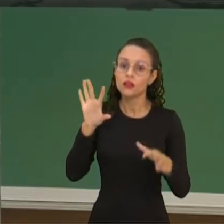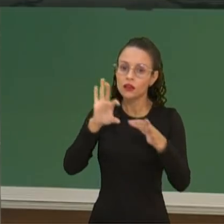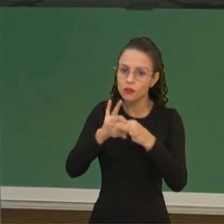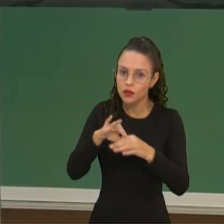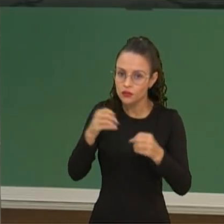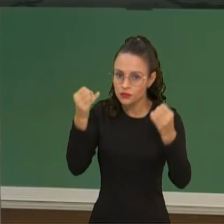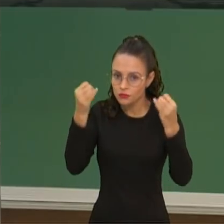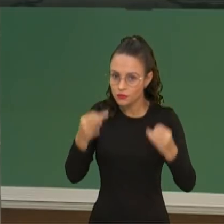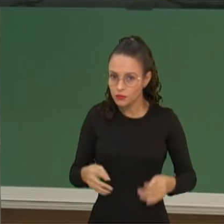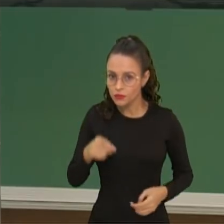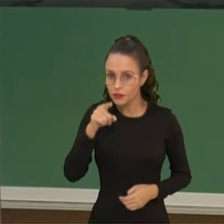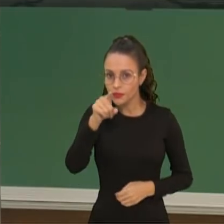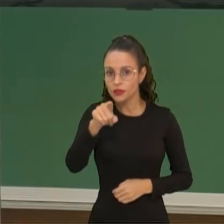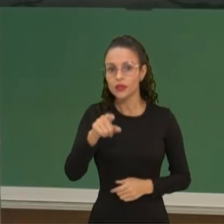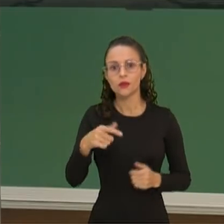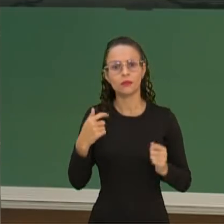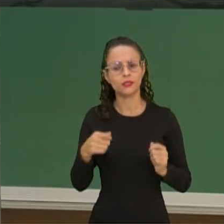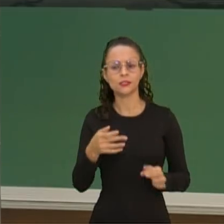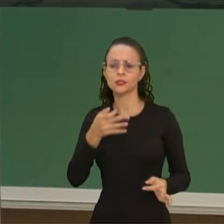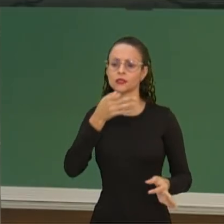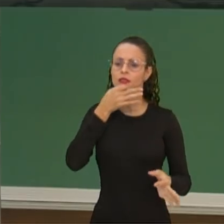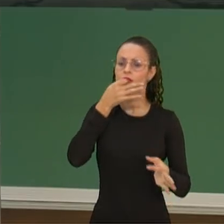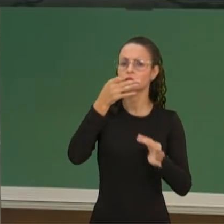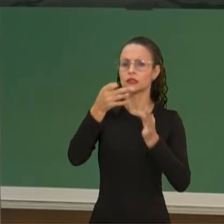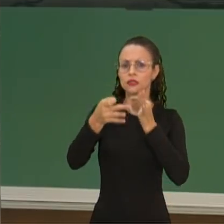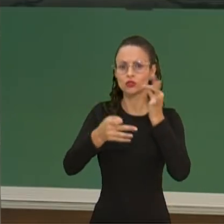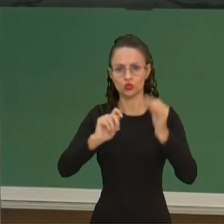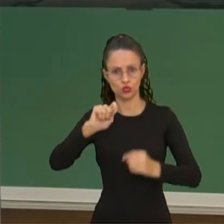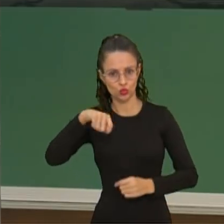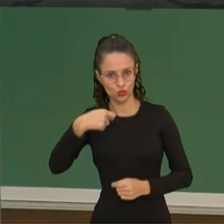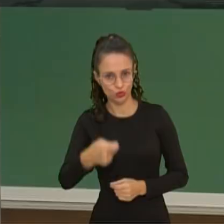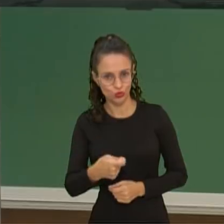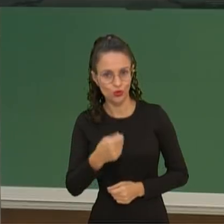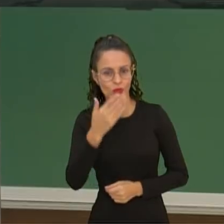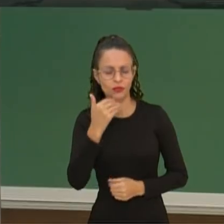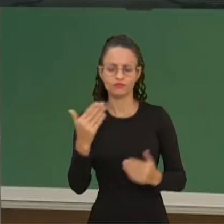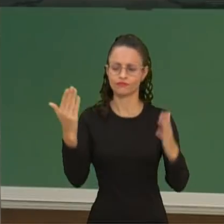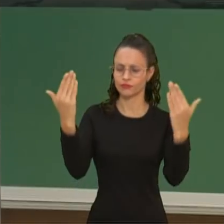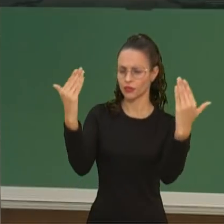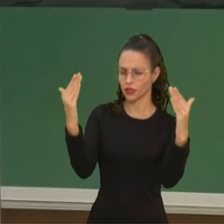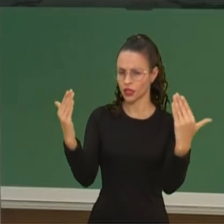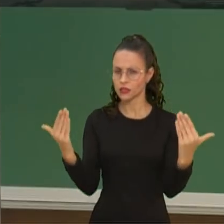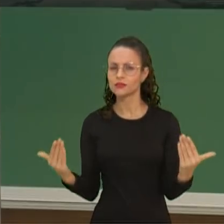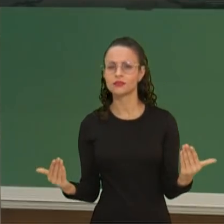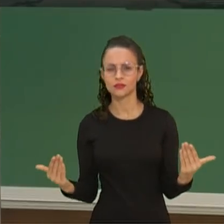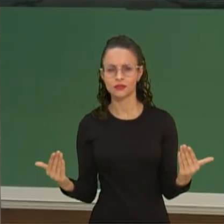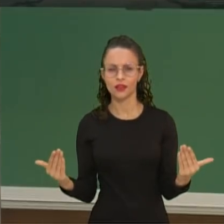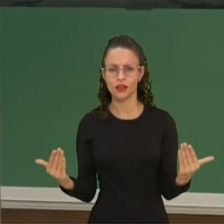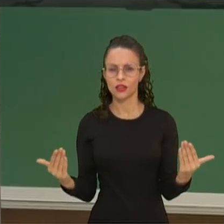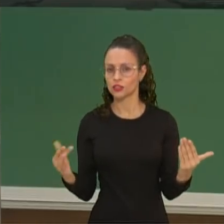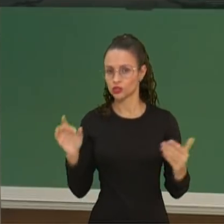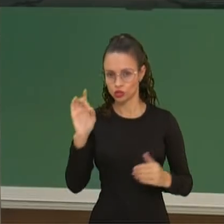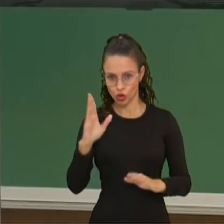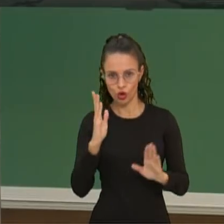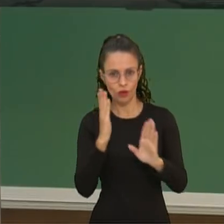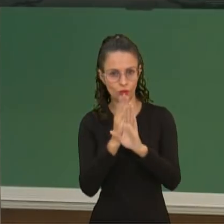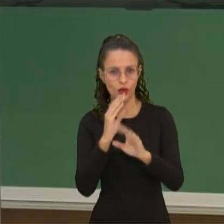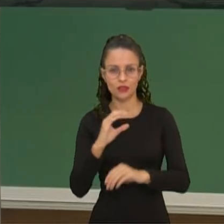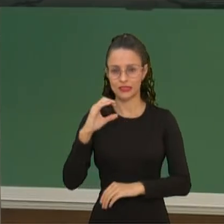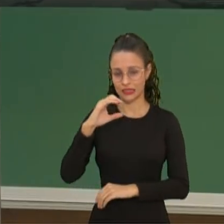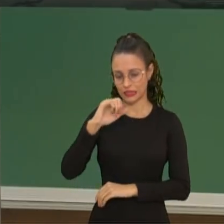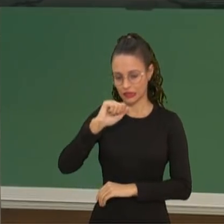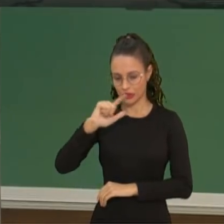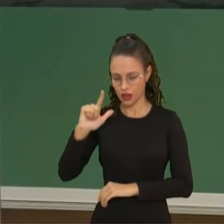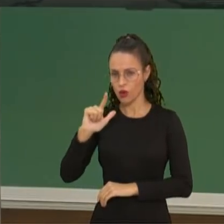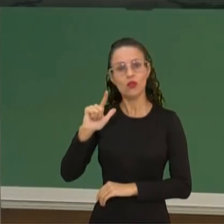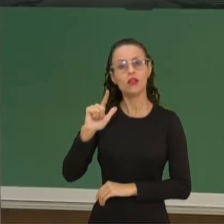com você? A gente deve ser crítico em relação aos alimentos. Nós devemos analisar as tabelas. E não é só pela questão de caloria,